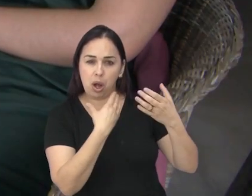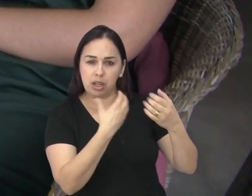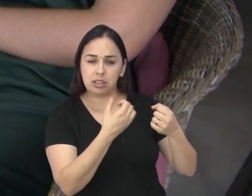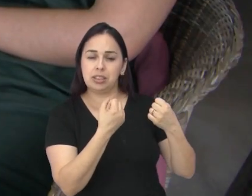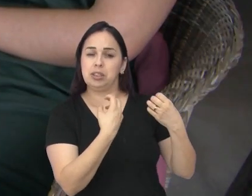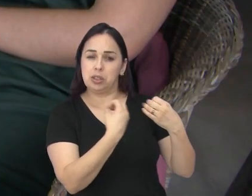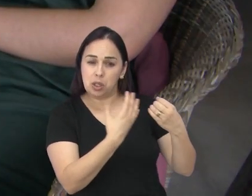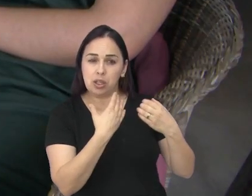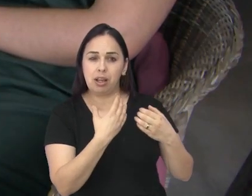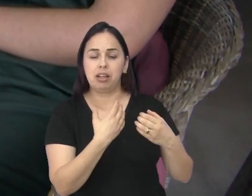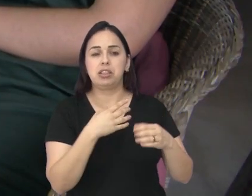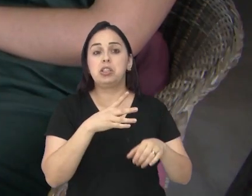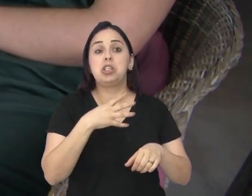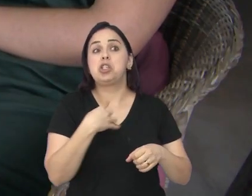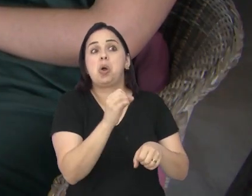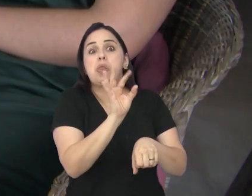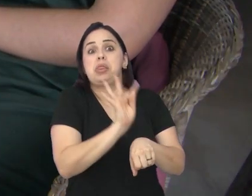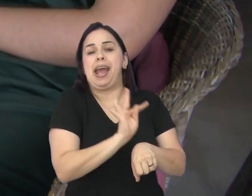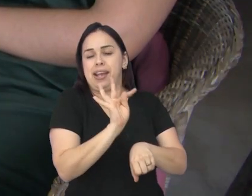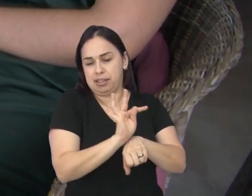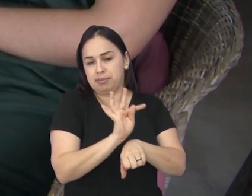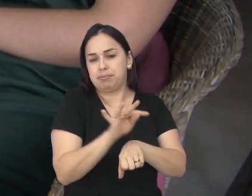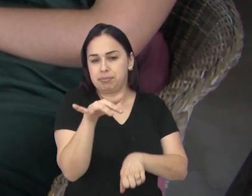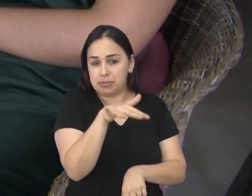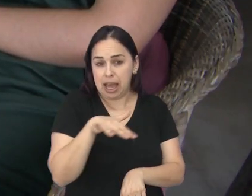dentro das técnicas, né?